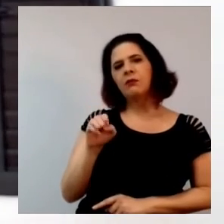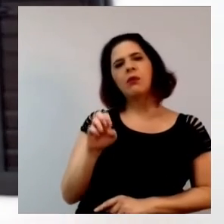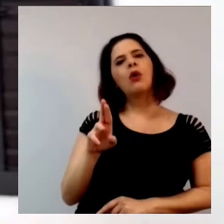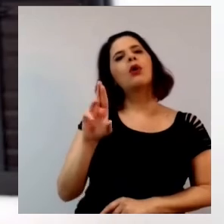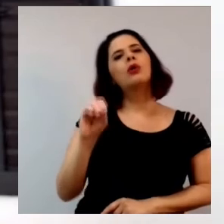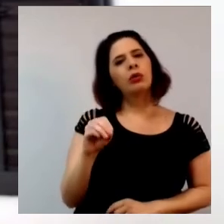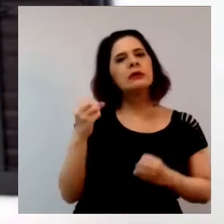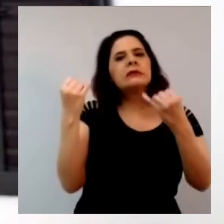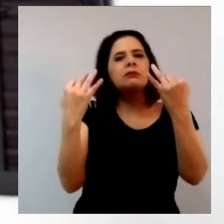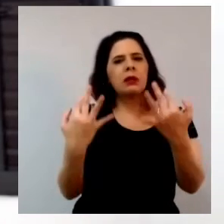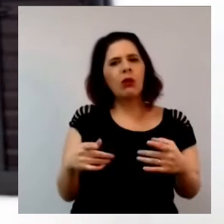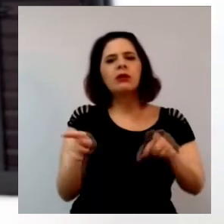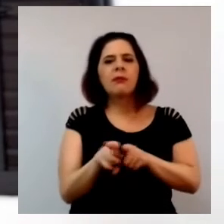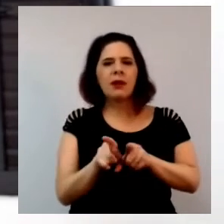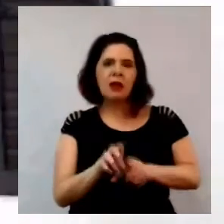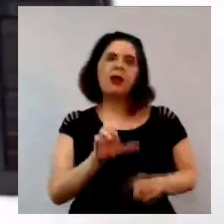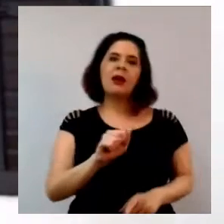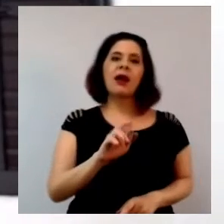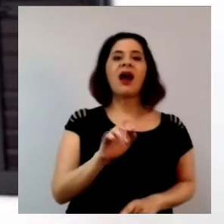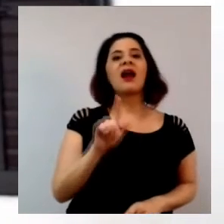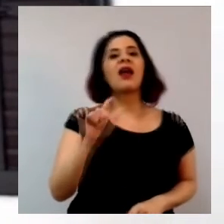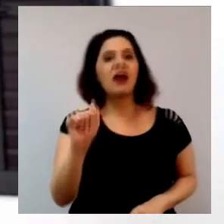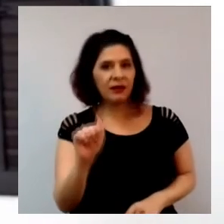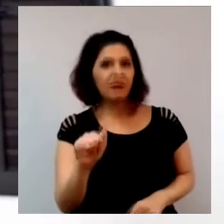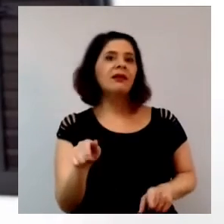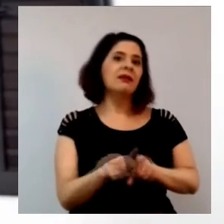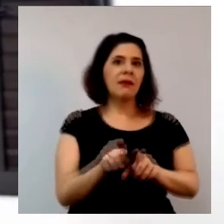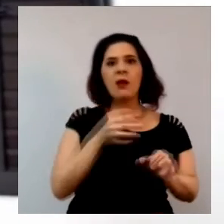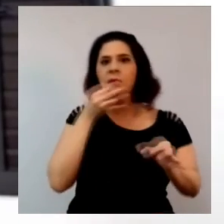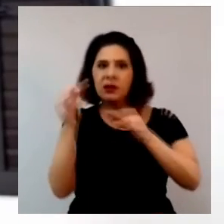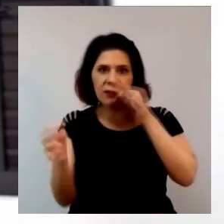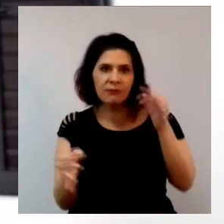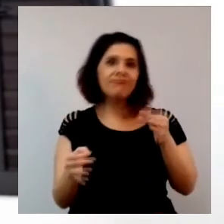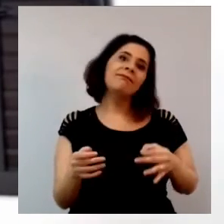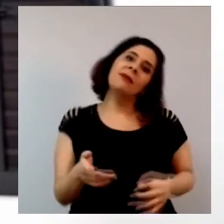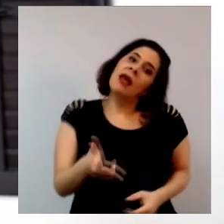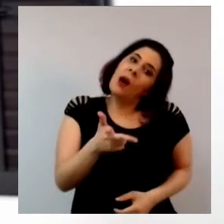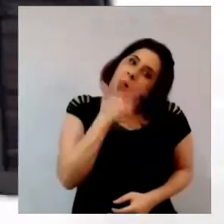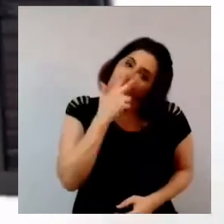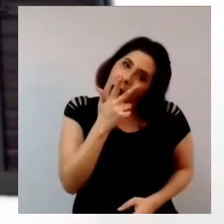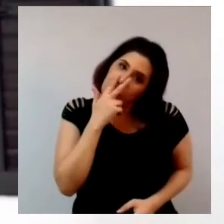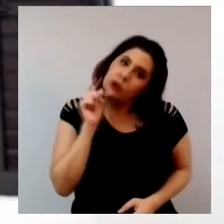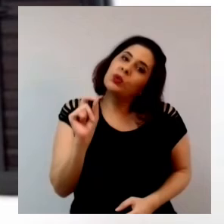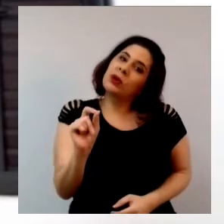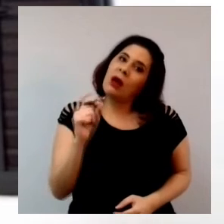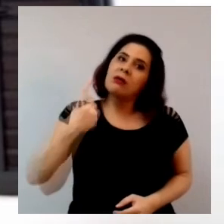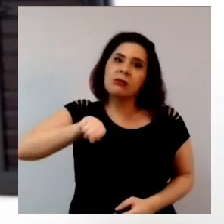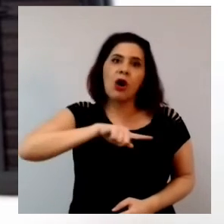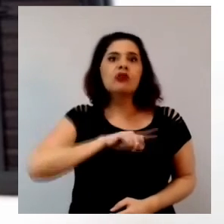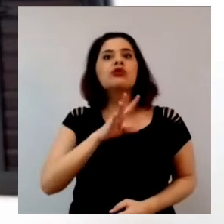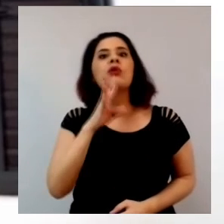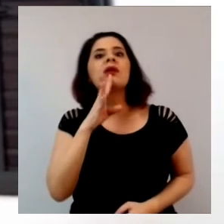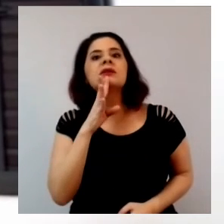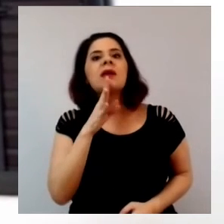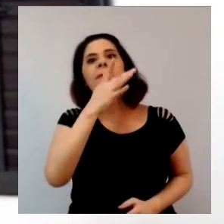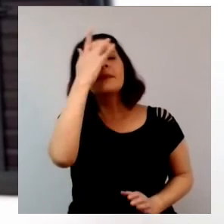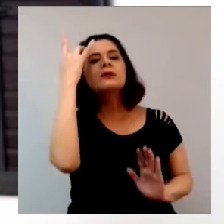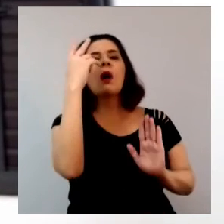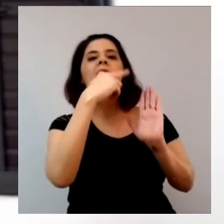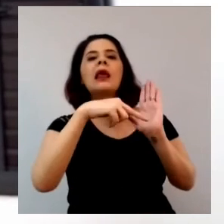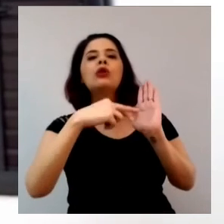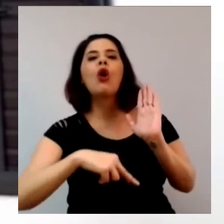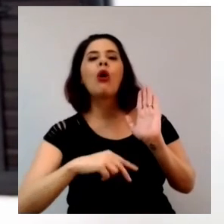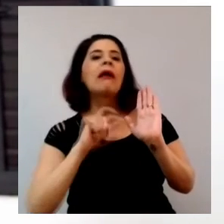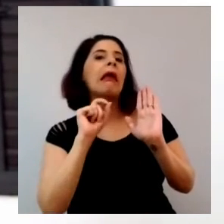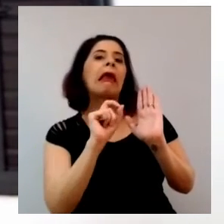trouxe, que eu acho que a gente conhece também os nossos leitores em alguma medida. E eu acho que muitas vezes a gente